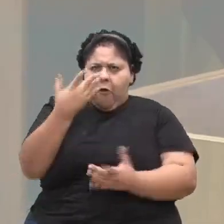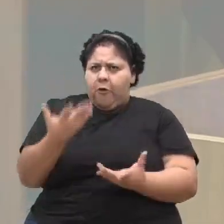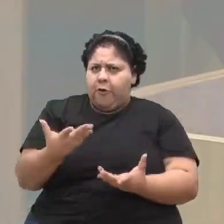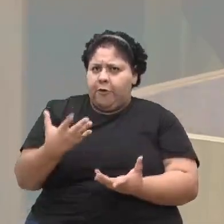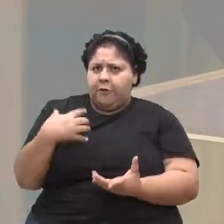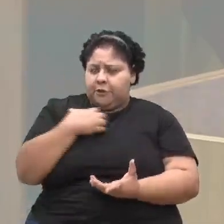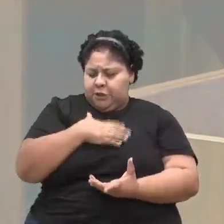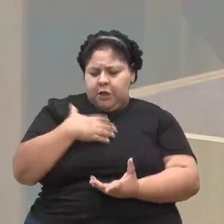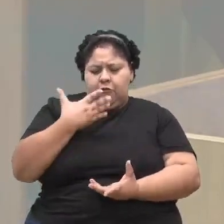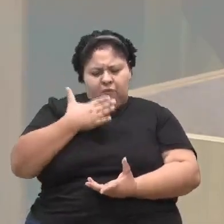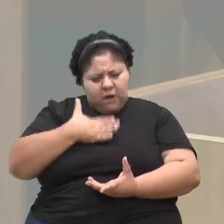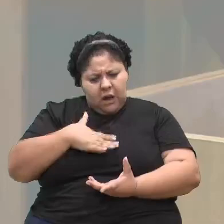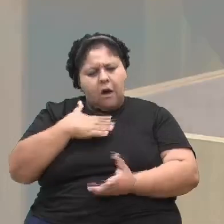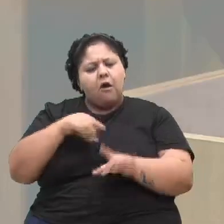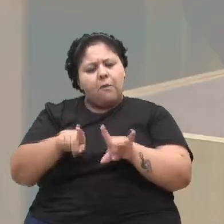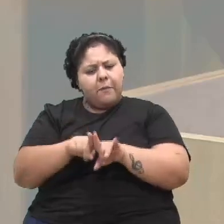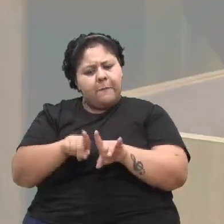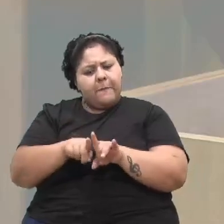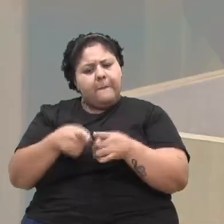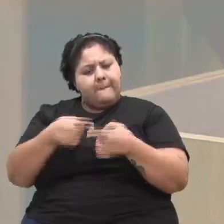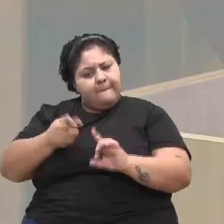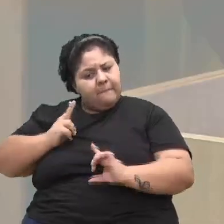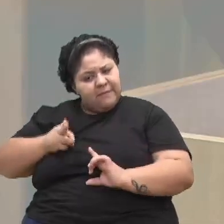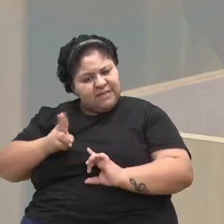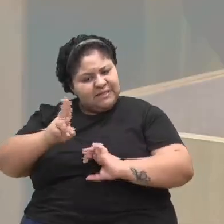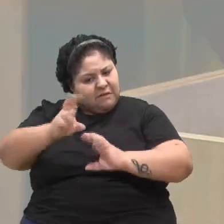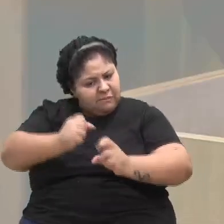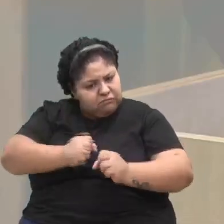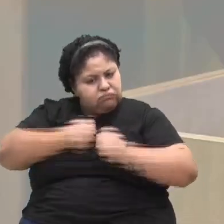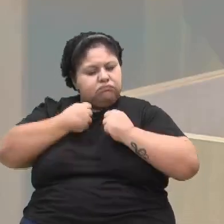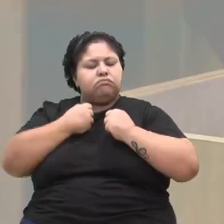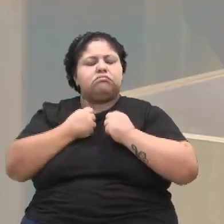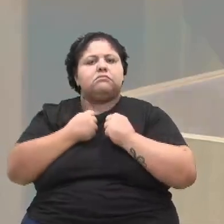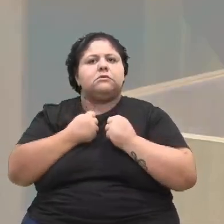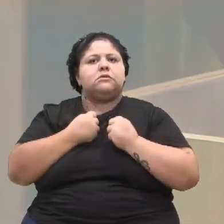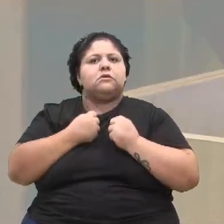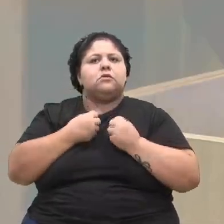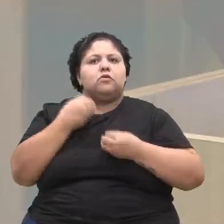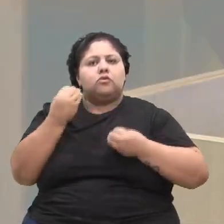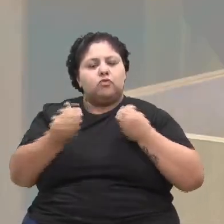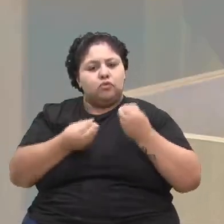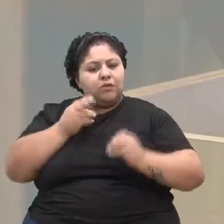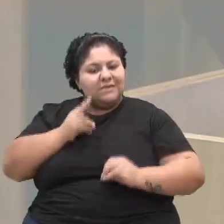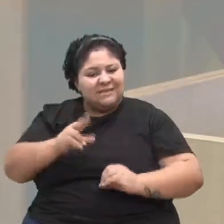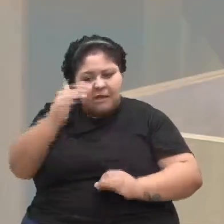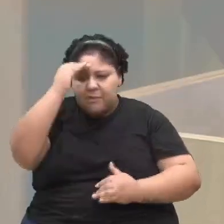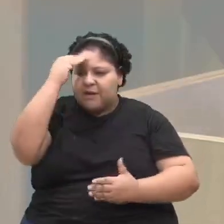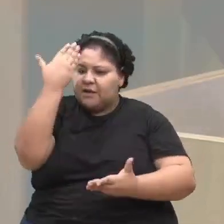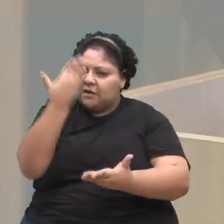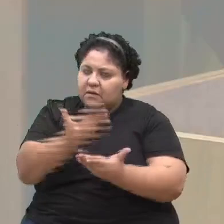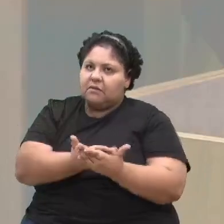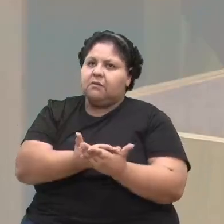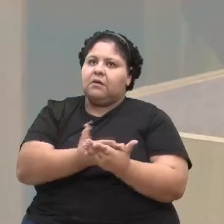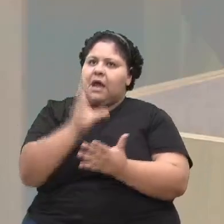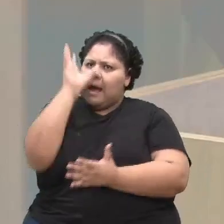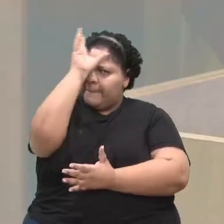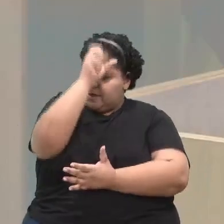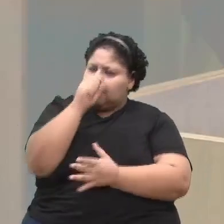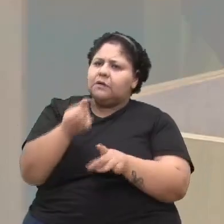mais calma, mas sempre defenderá aquilo que ele sempre acreditou, aquilo que ele